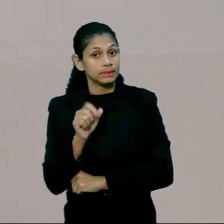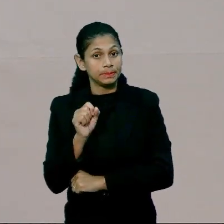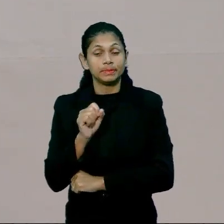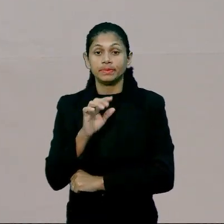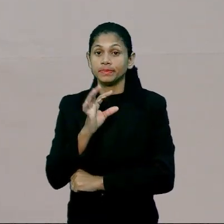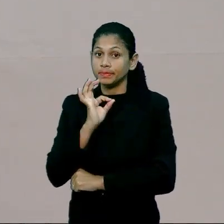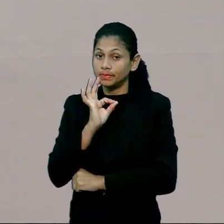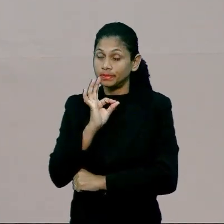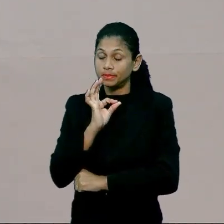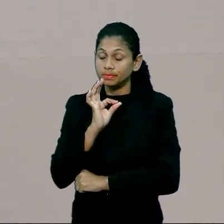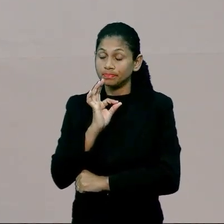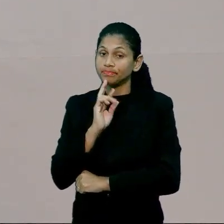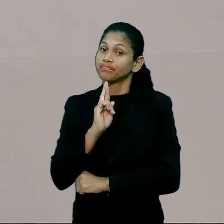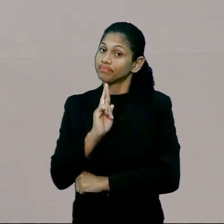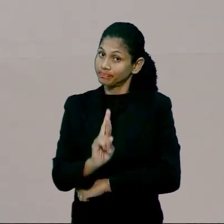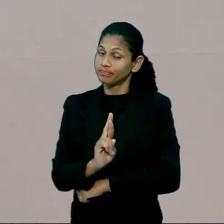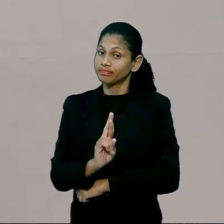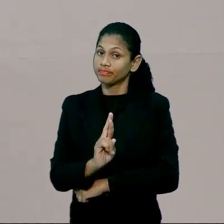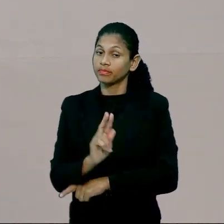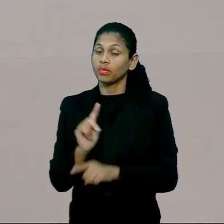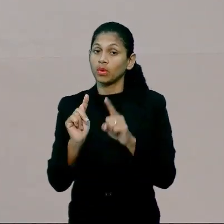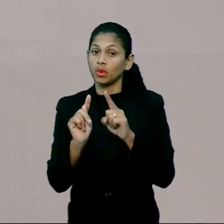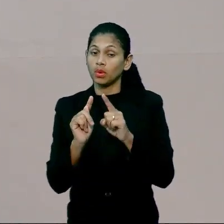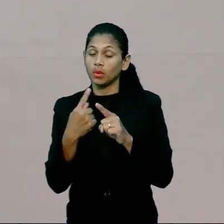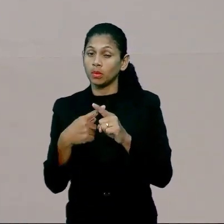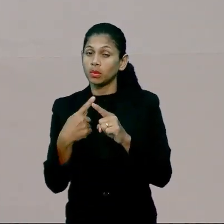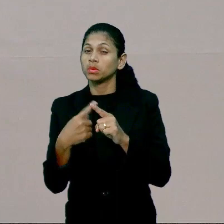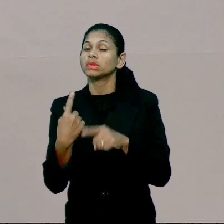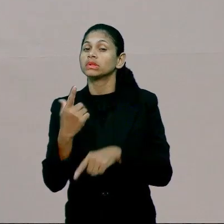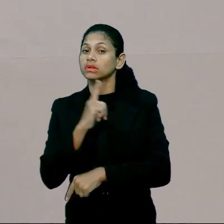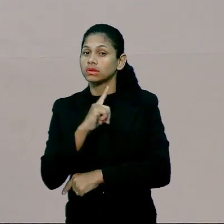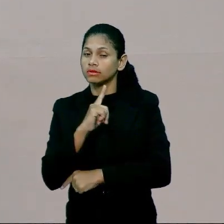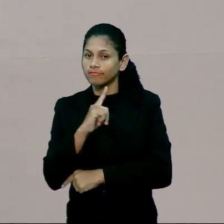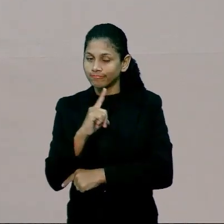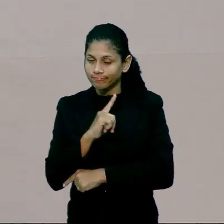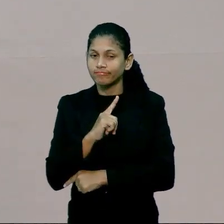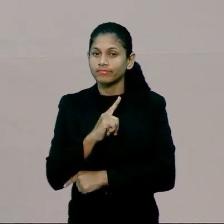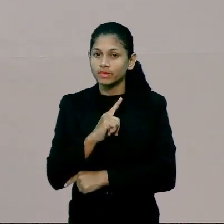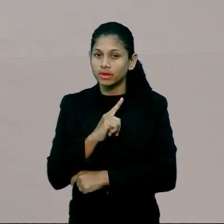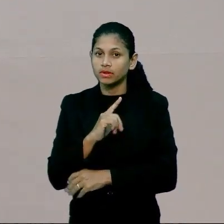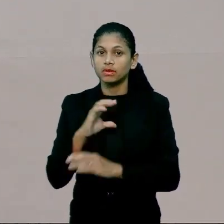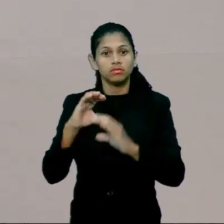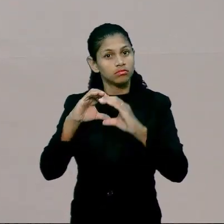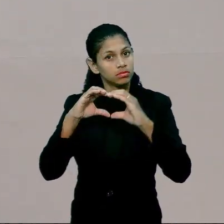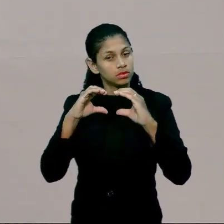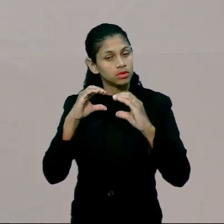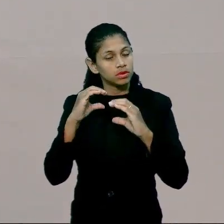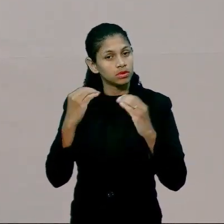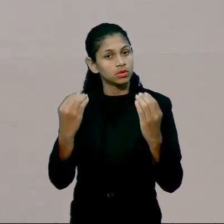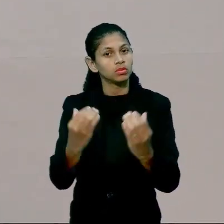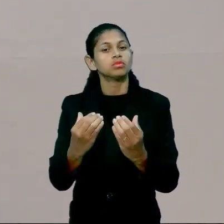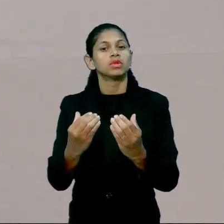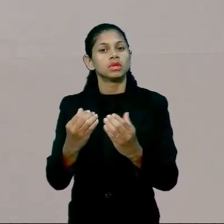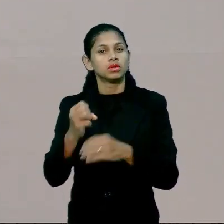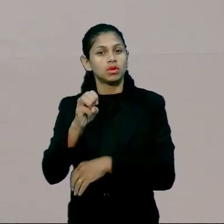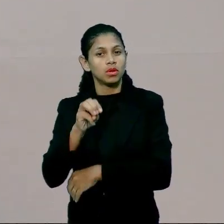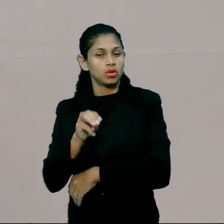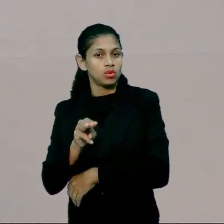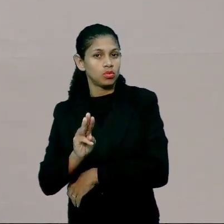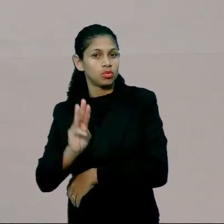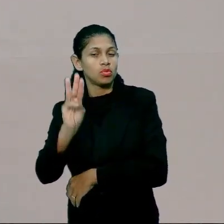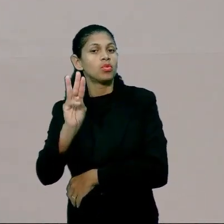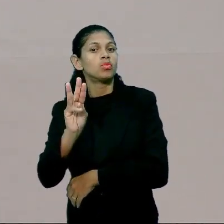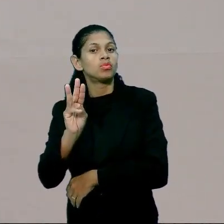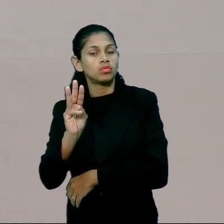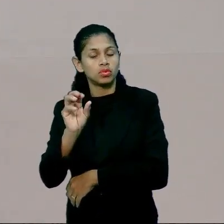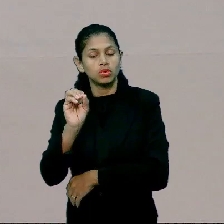Principalmente porque houve esse congresso, esse workshop, exatamente para falar sobre essas questões linguísticas.